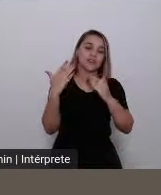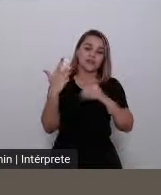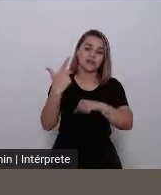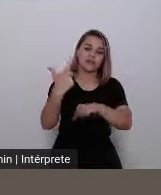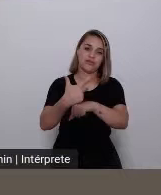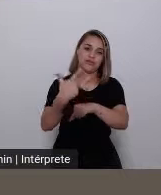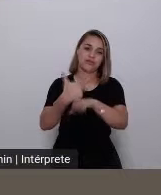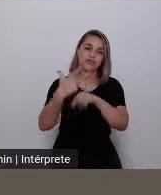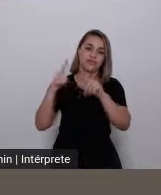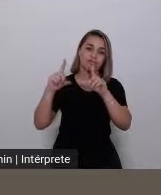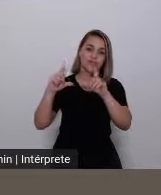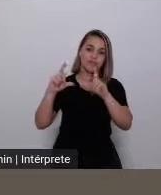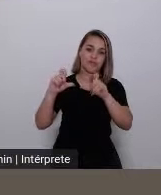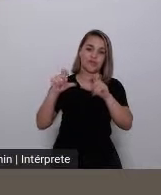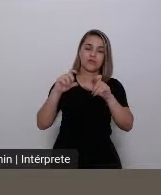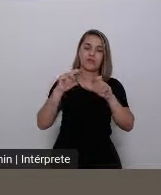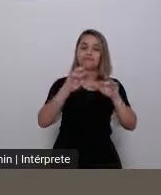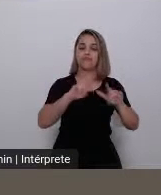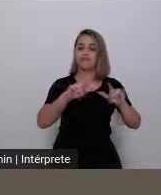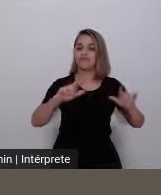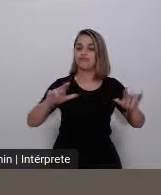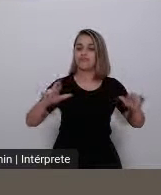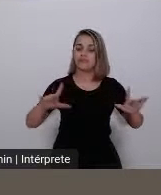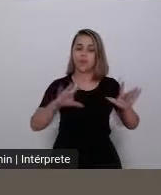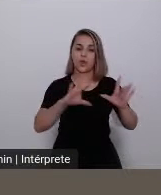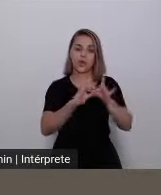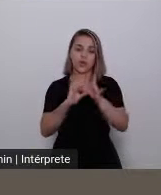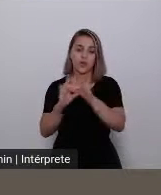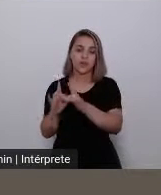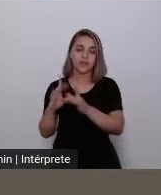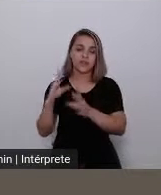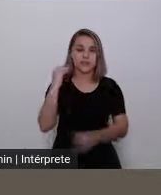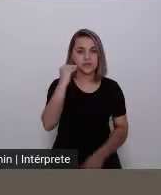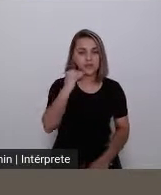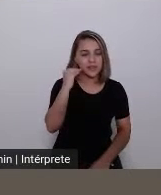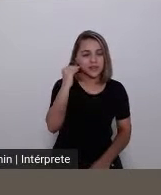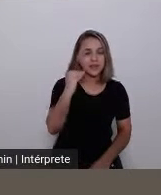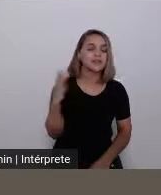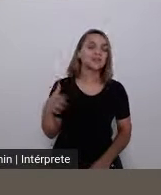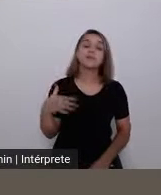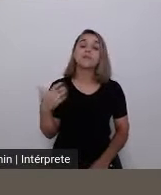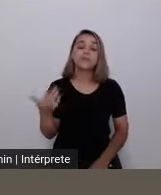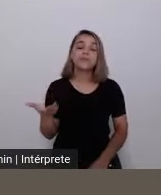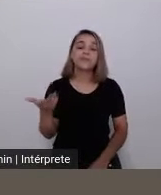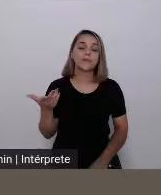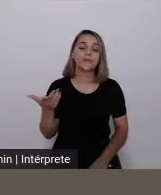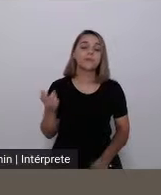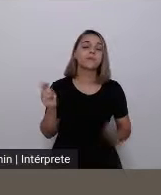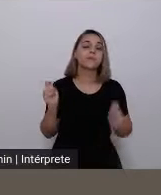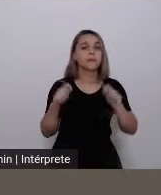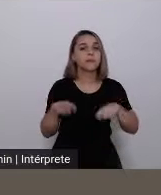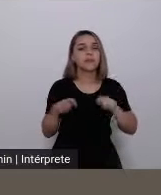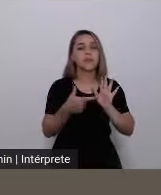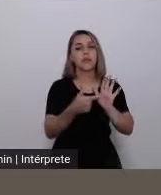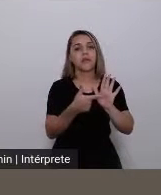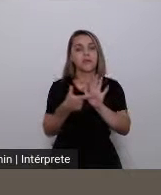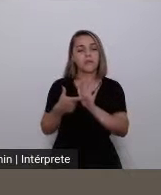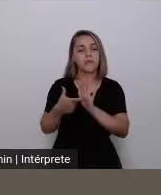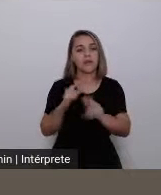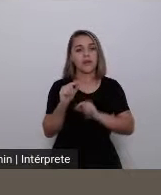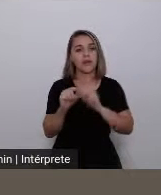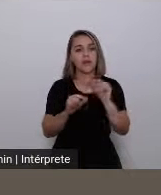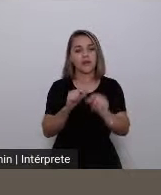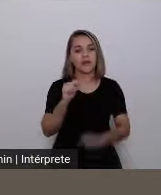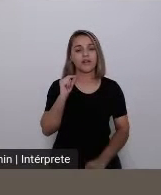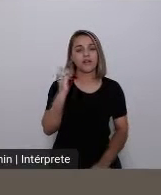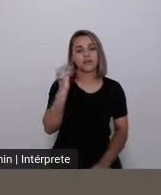em diferentes contextos. A essa experiência a gente poderia acrescentar também a experiência não